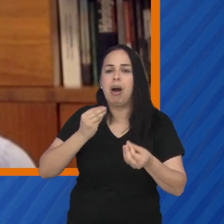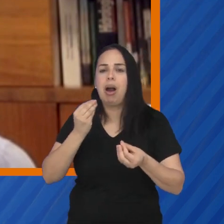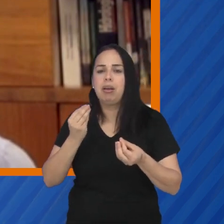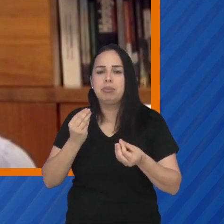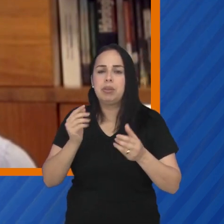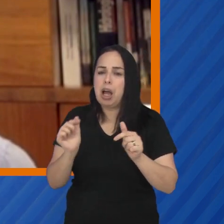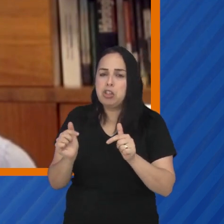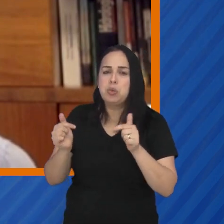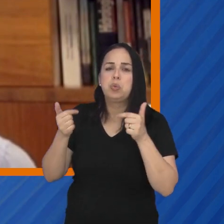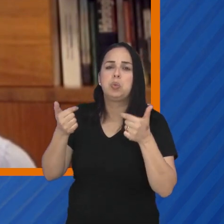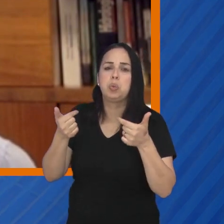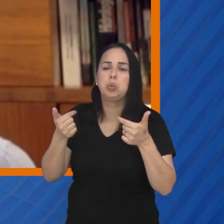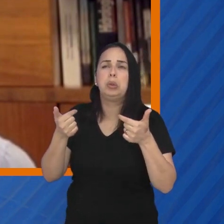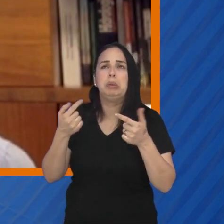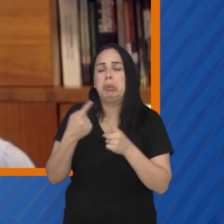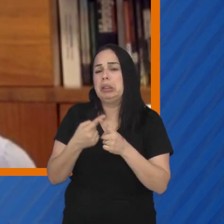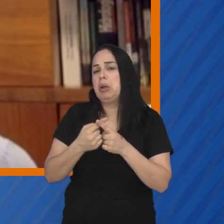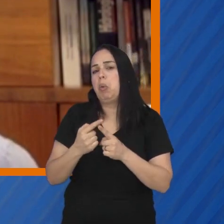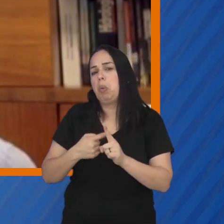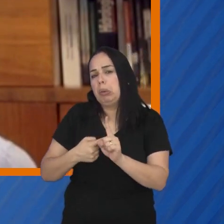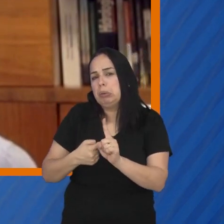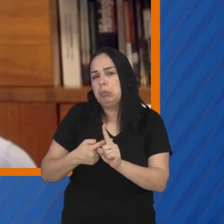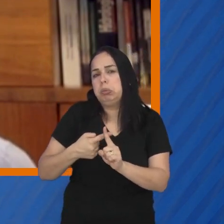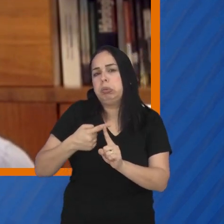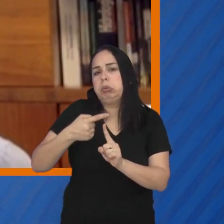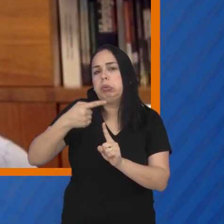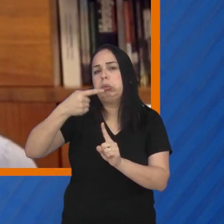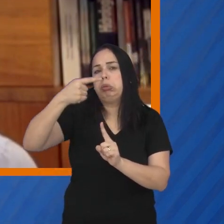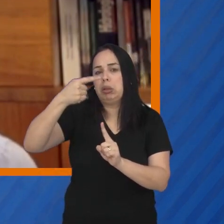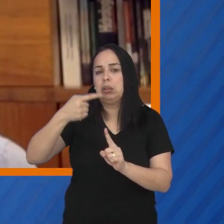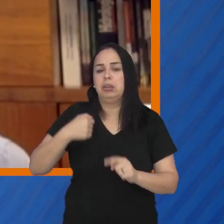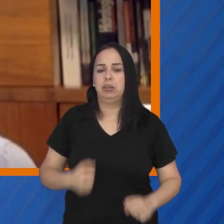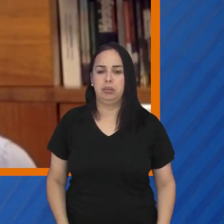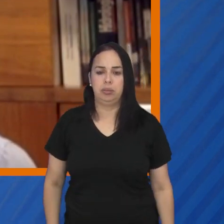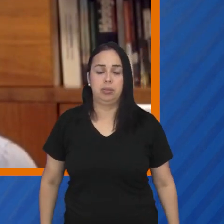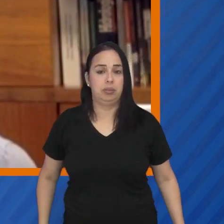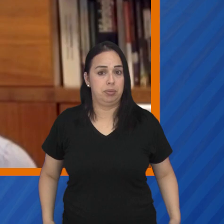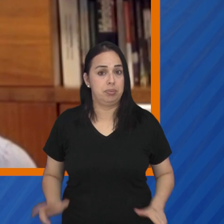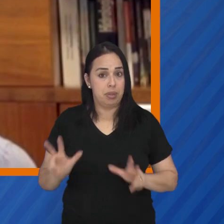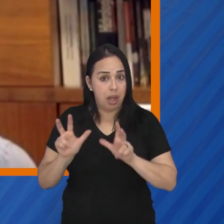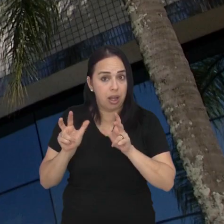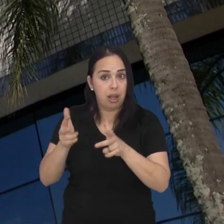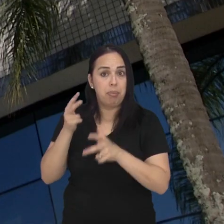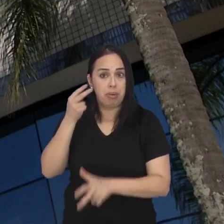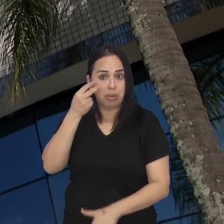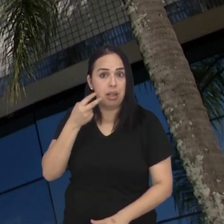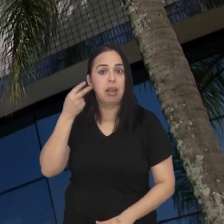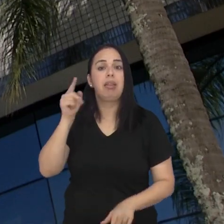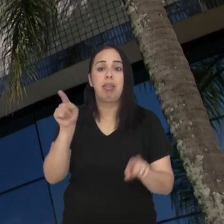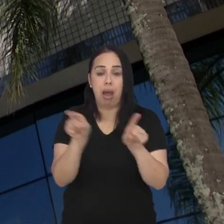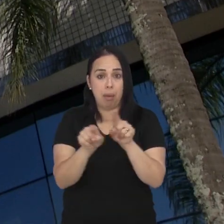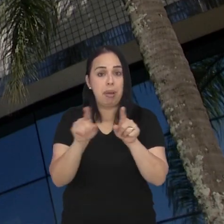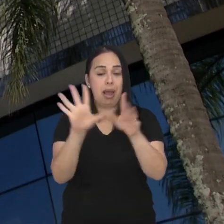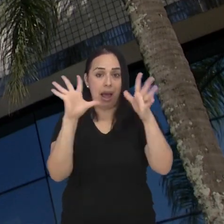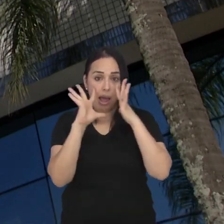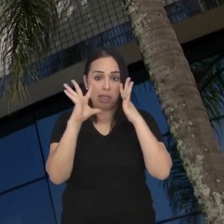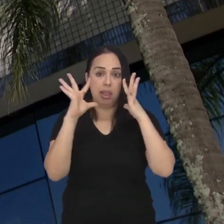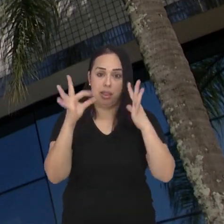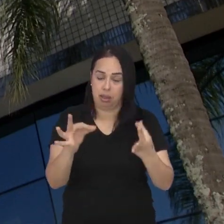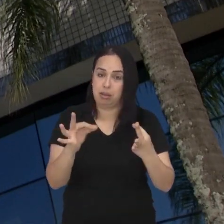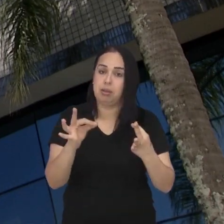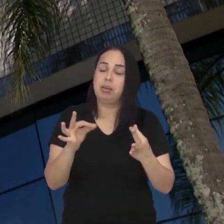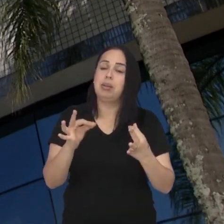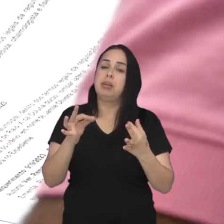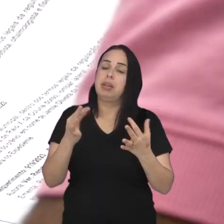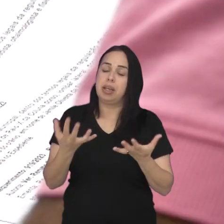cada vez mais com esses extremos climáticos que a gente vem observando. A Câmara também está atenta a